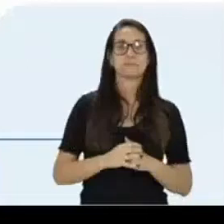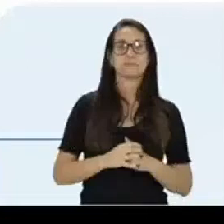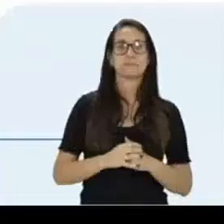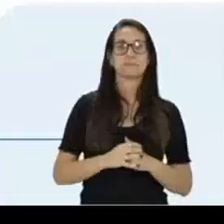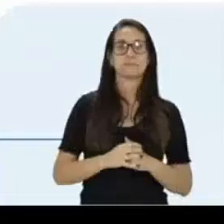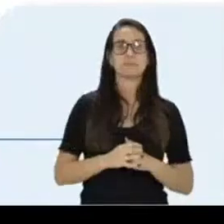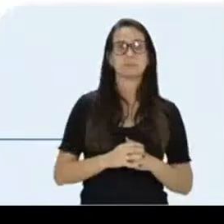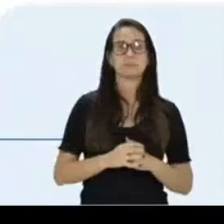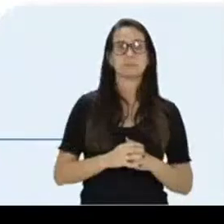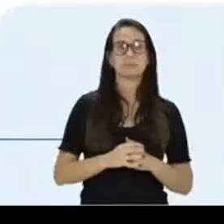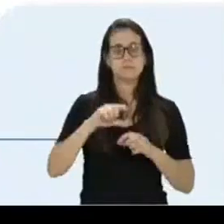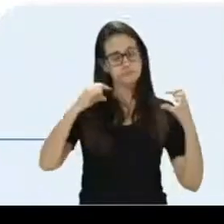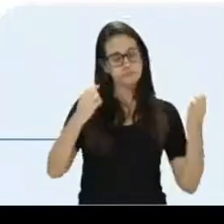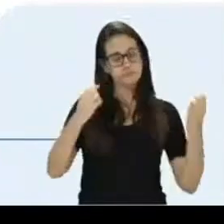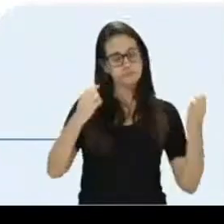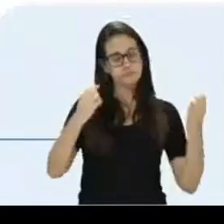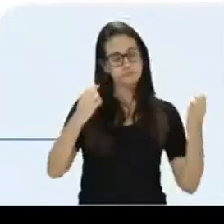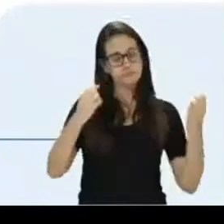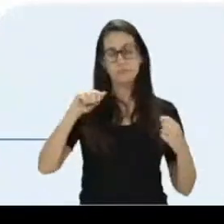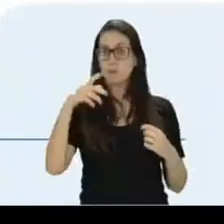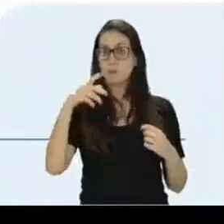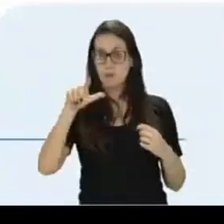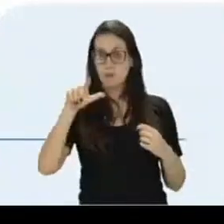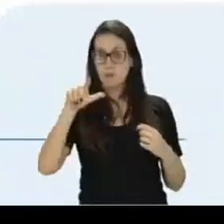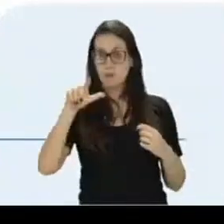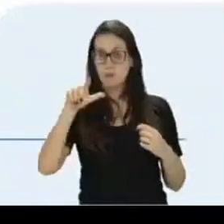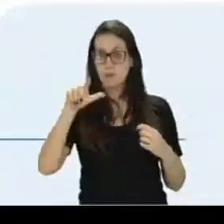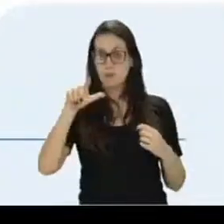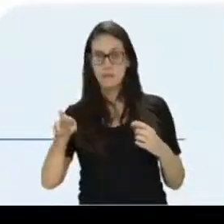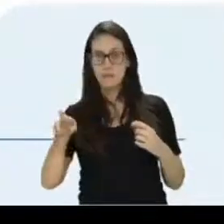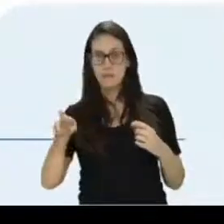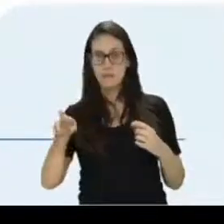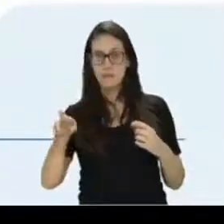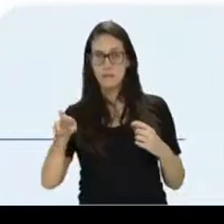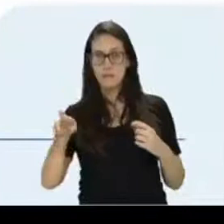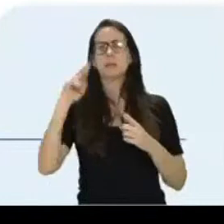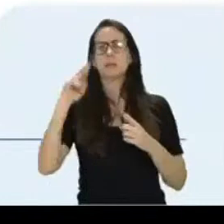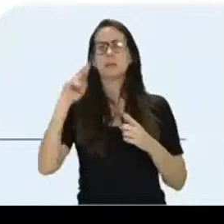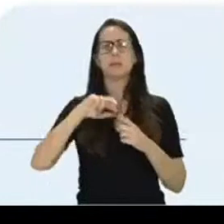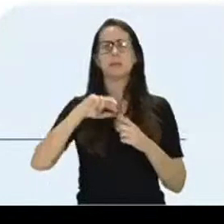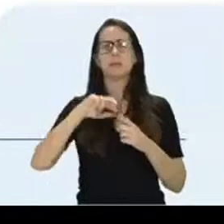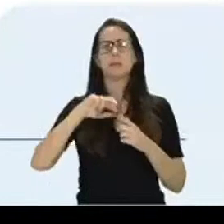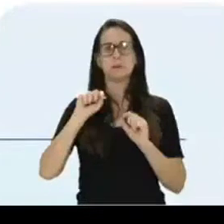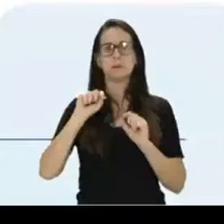Então, essa região polar, que estão aqui representadas